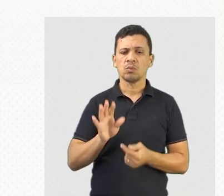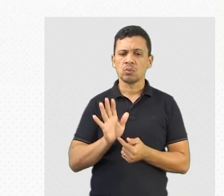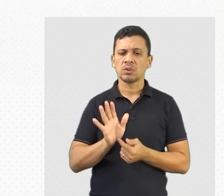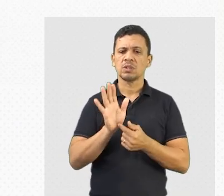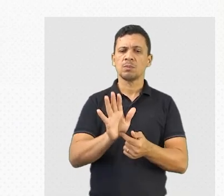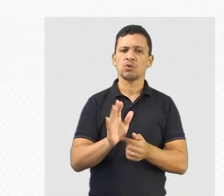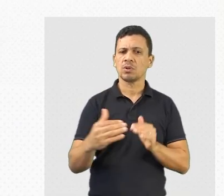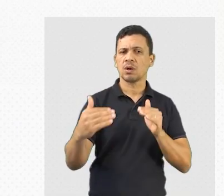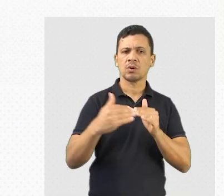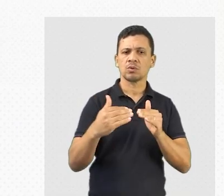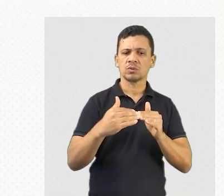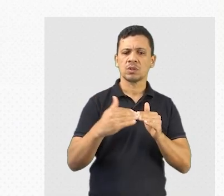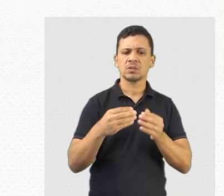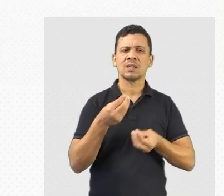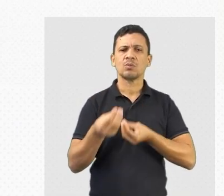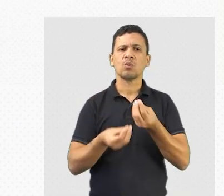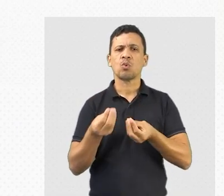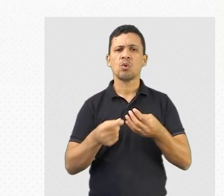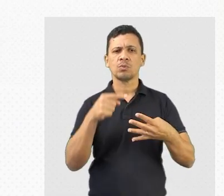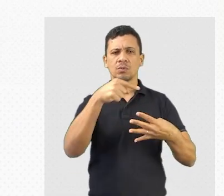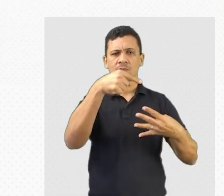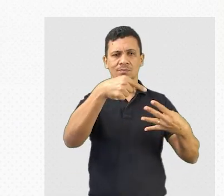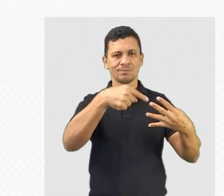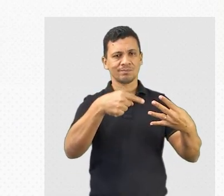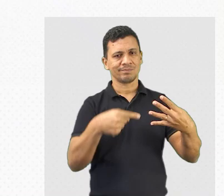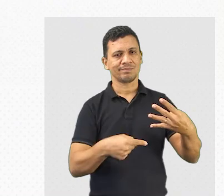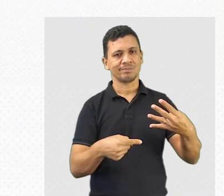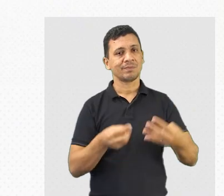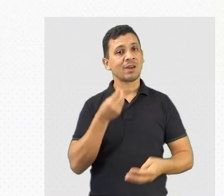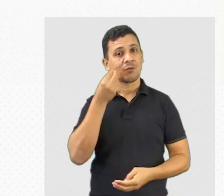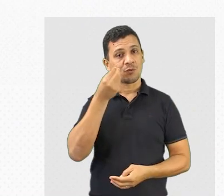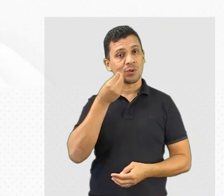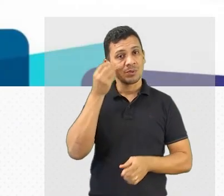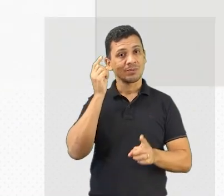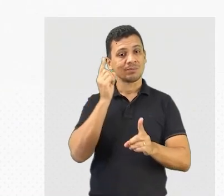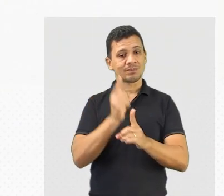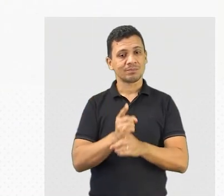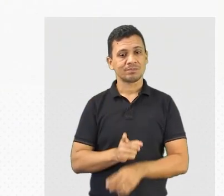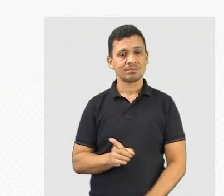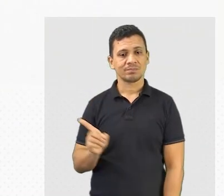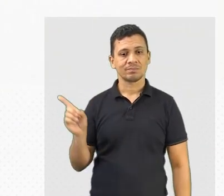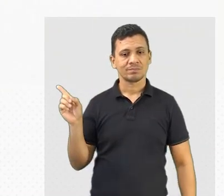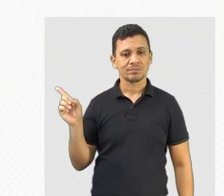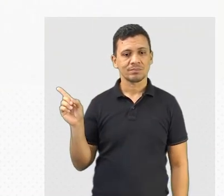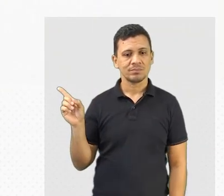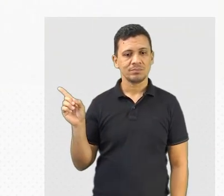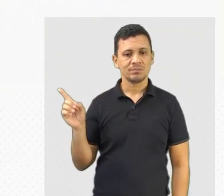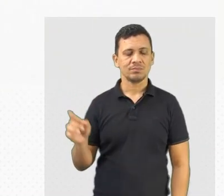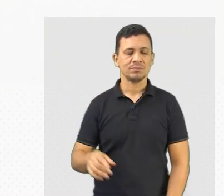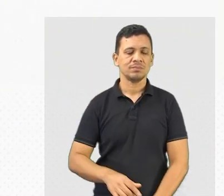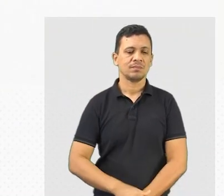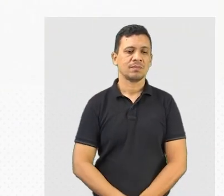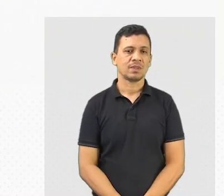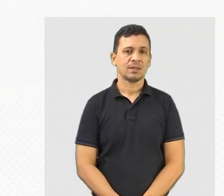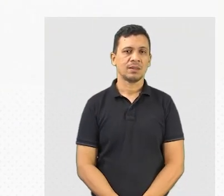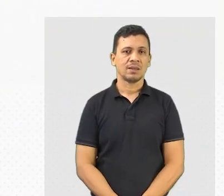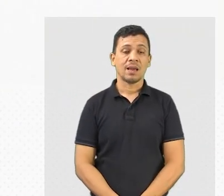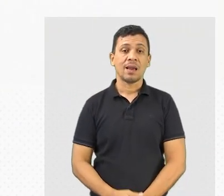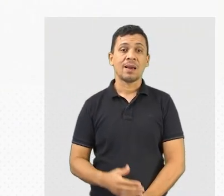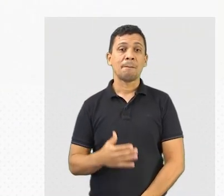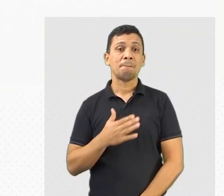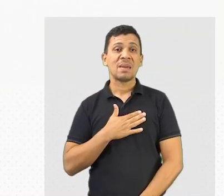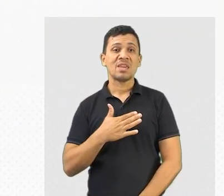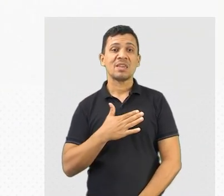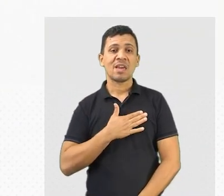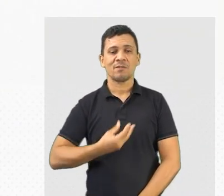ser associado como? E aí nós vamos tentar identificar. It's my life quer dizer o quê? É